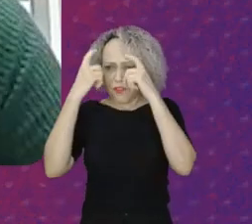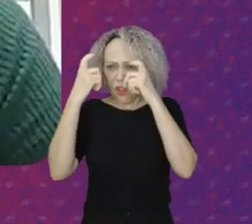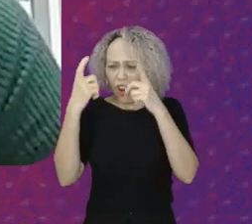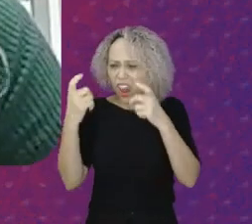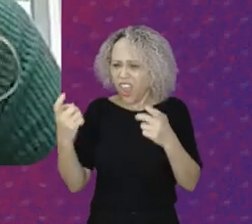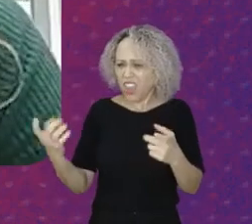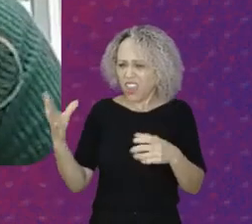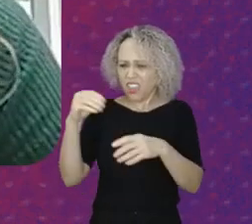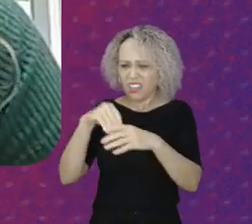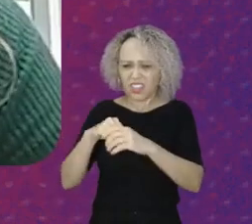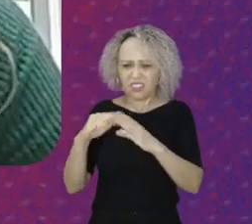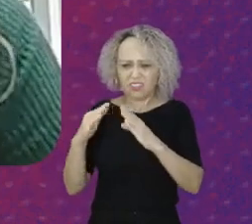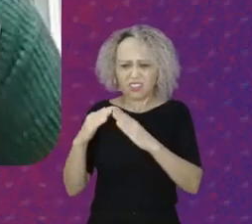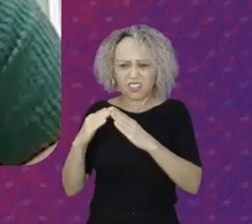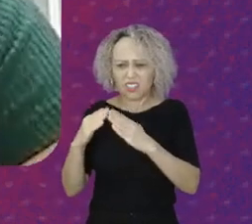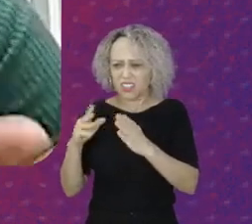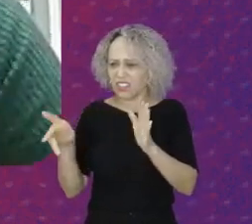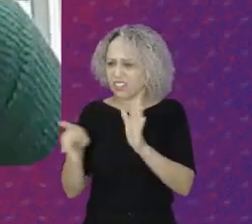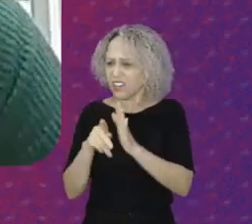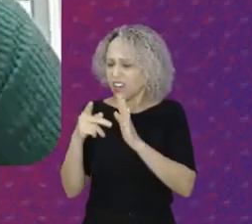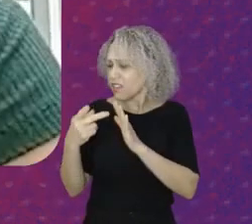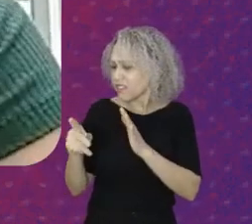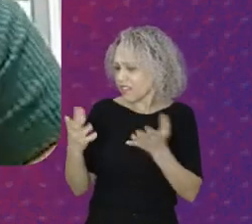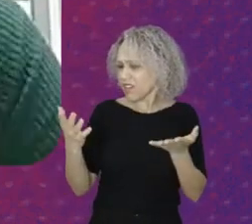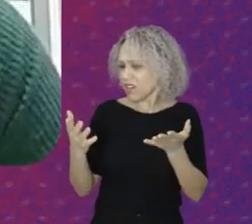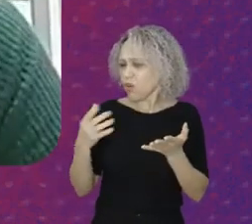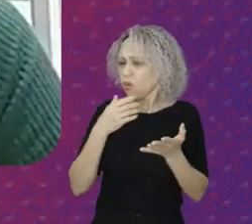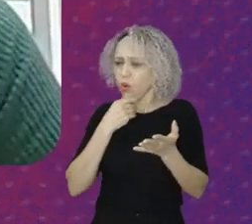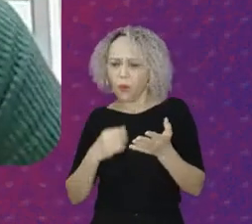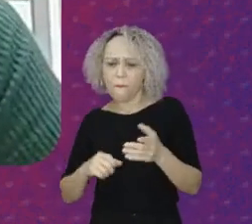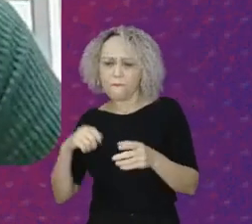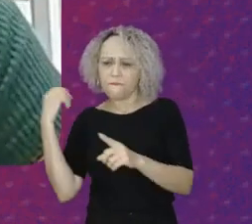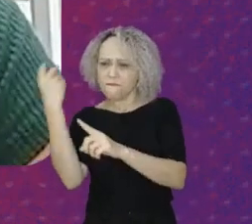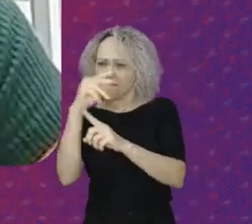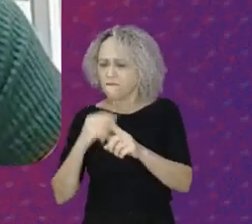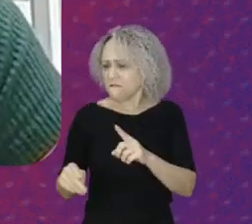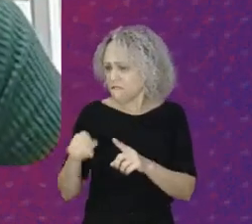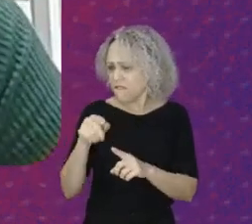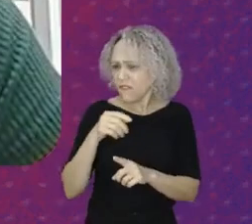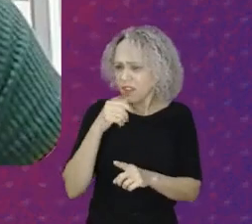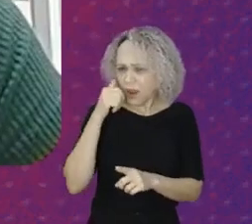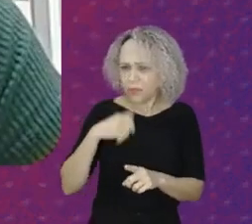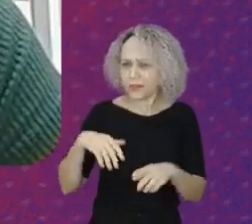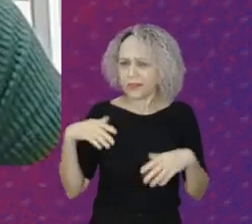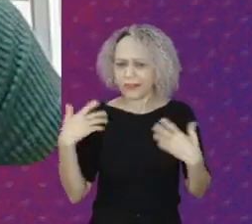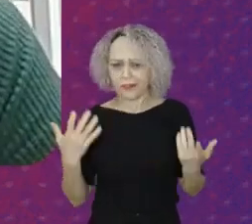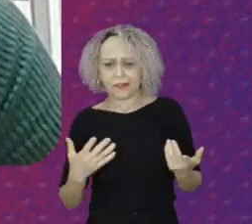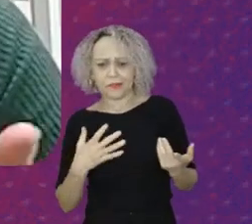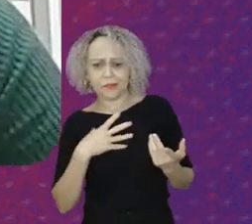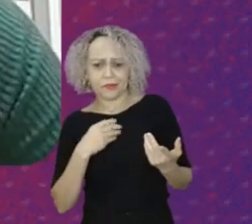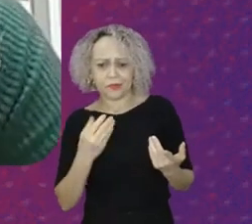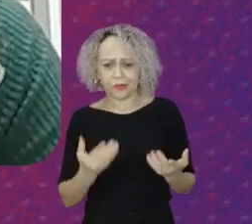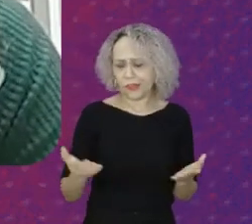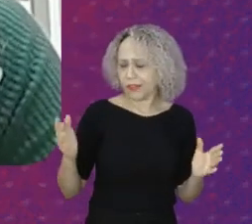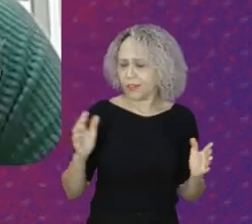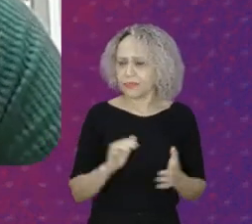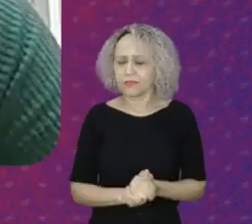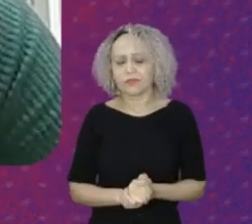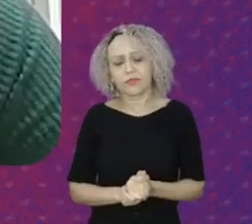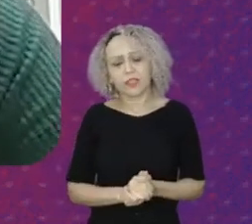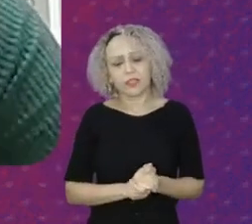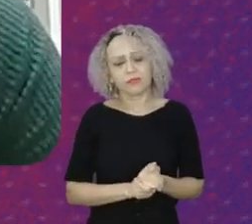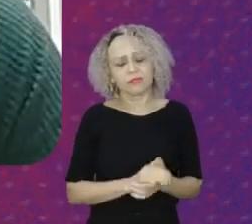ela não tem uma moradia no nome dela, ela se submete a continuar porque não tem como sair de casa. Então, esses debates sobre a